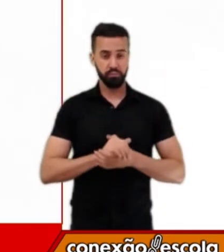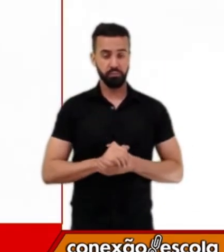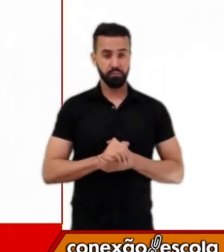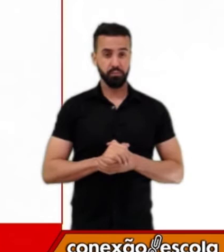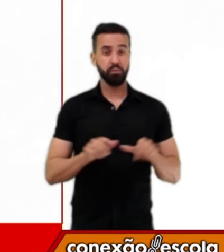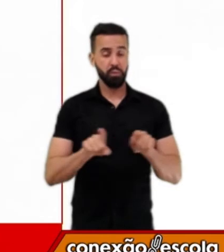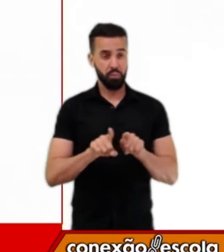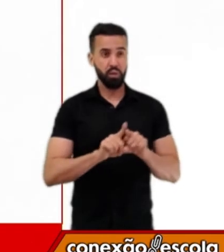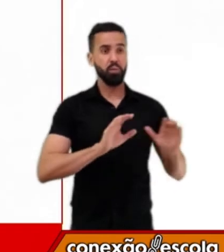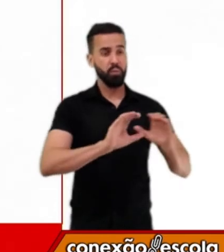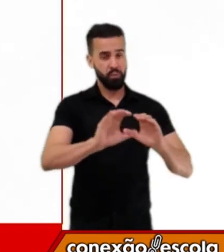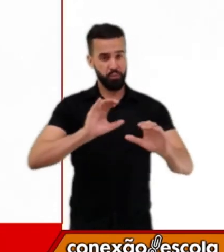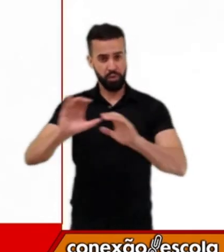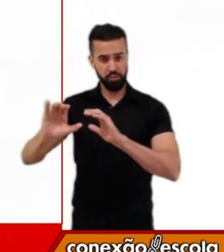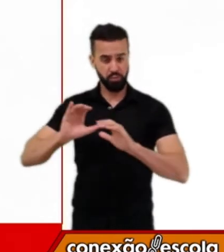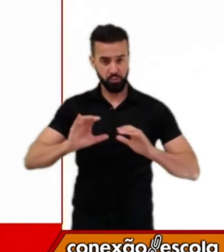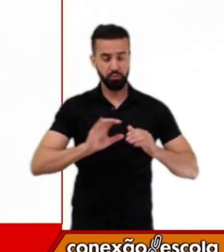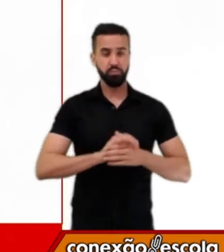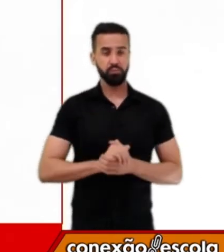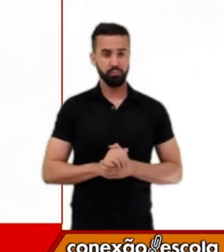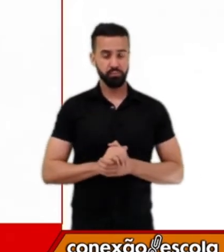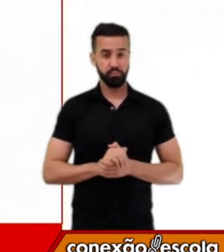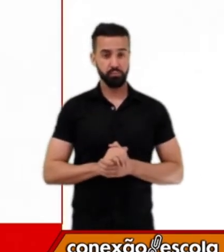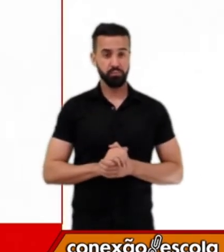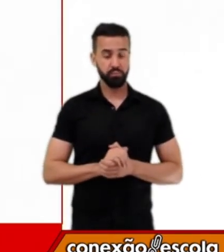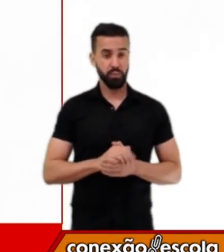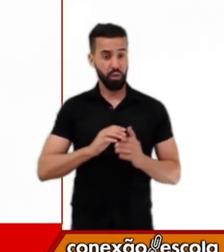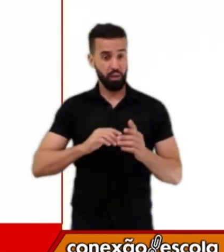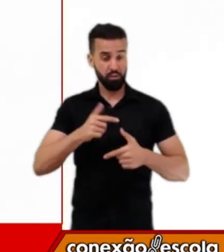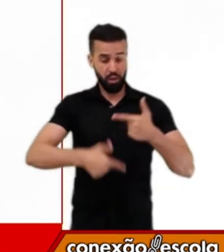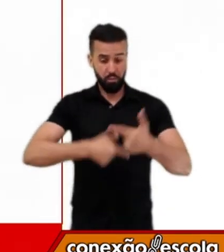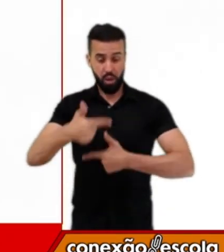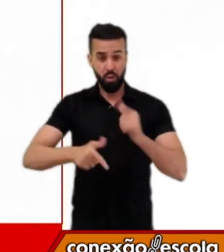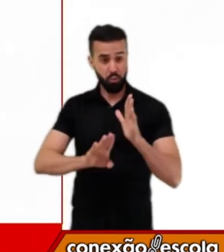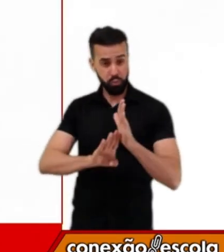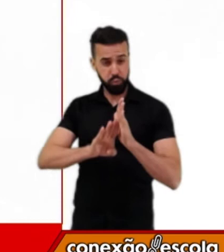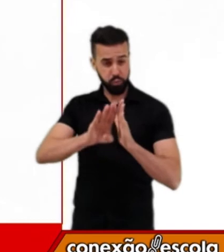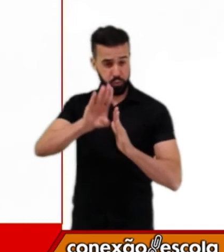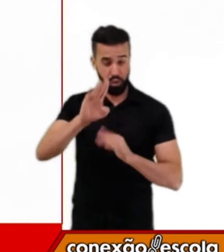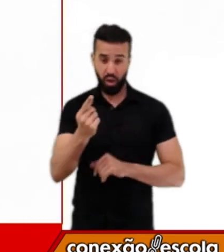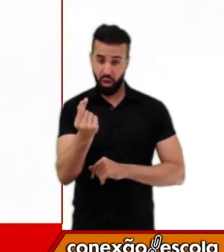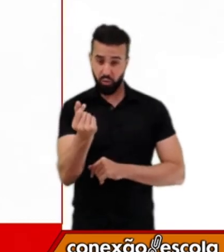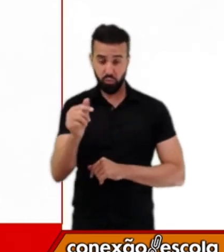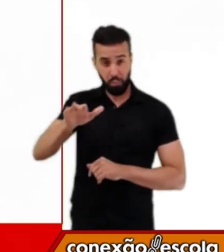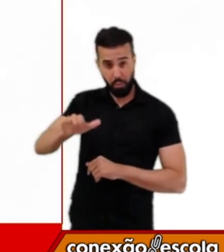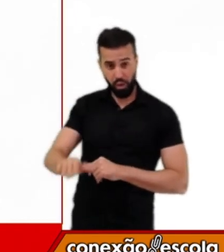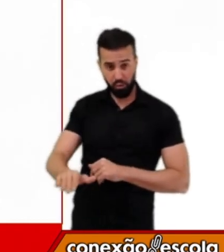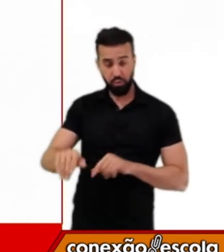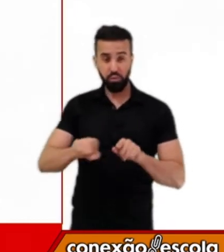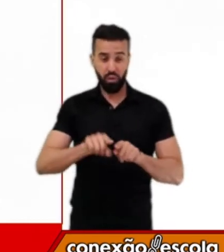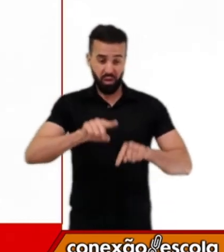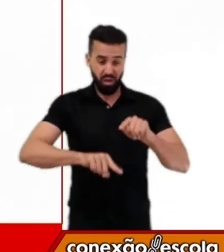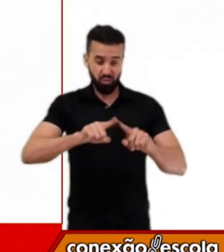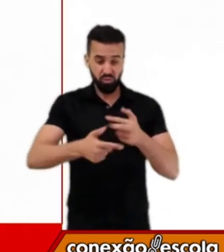e das comunicações, aumento da produtividade, a redução dos preços, esgotamento dos